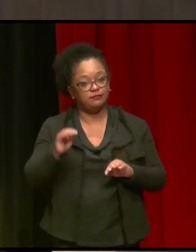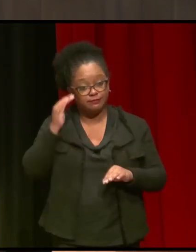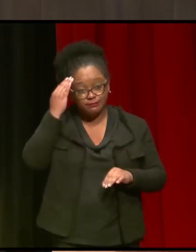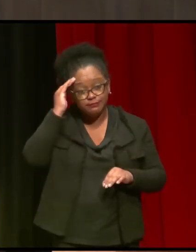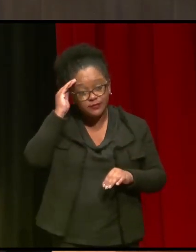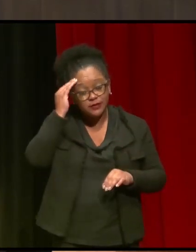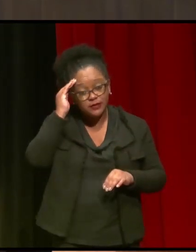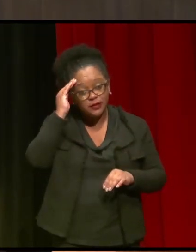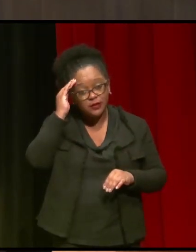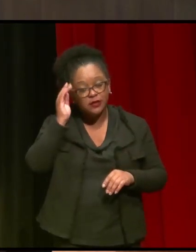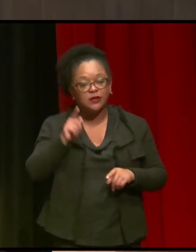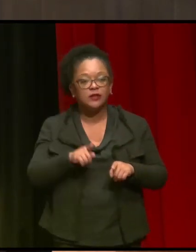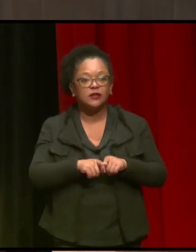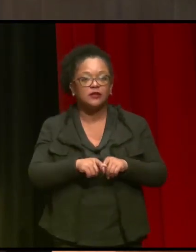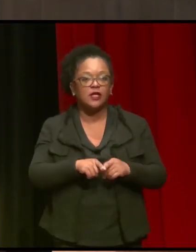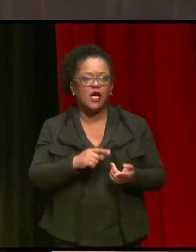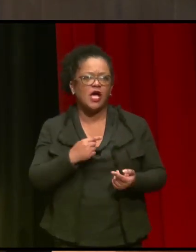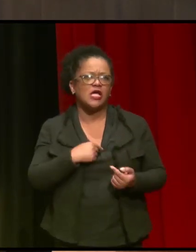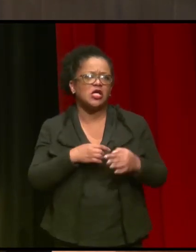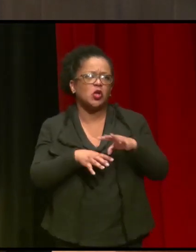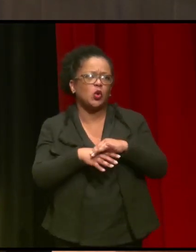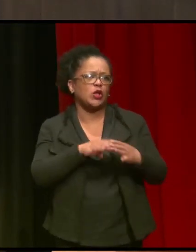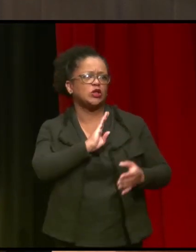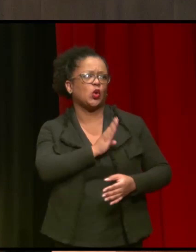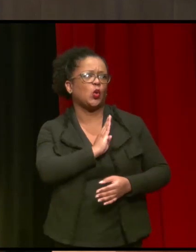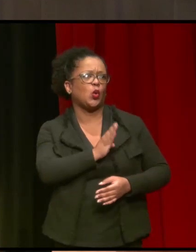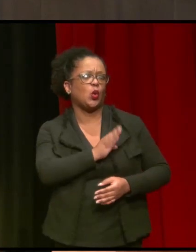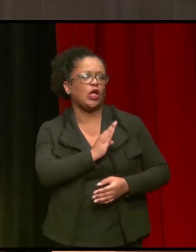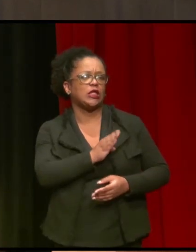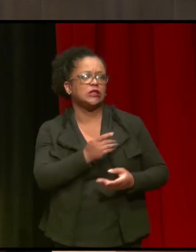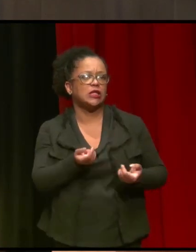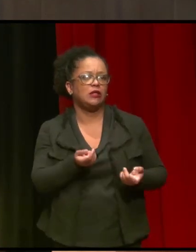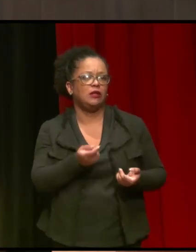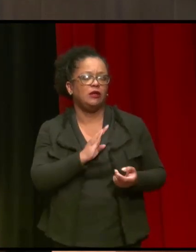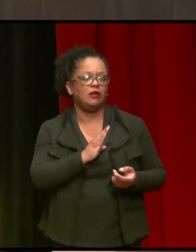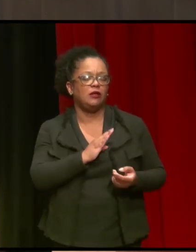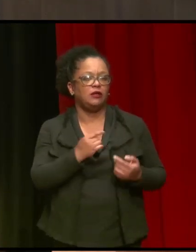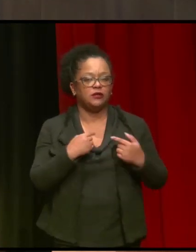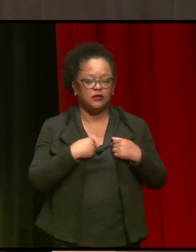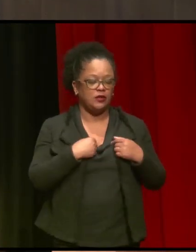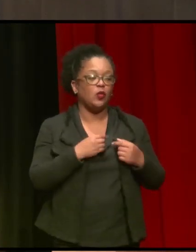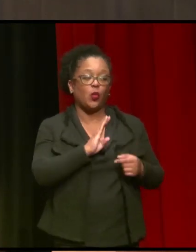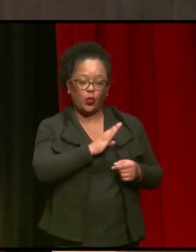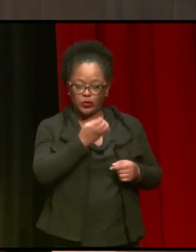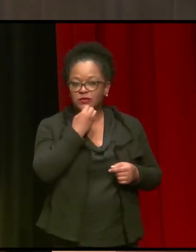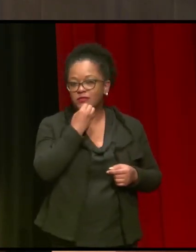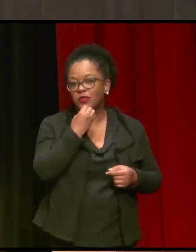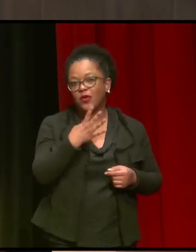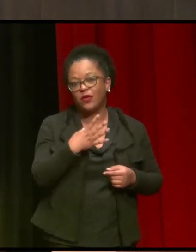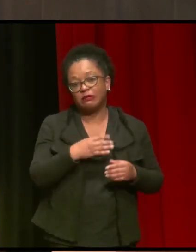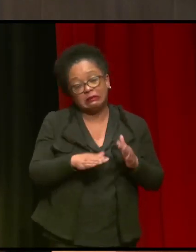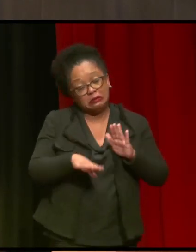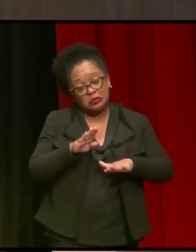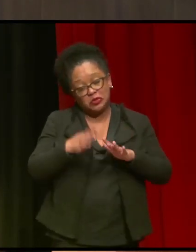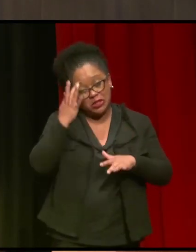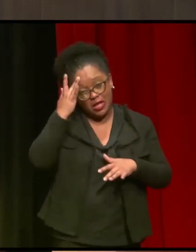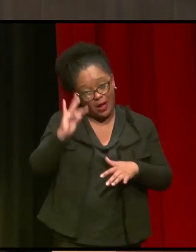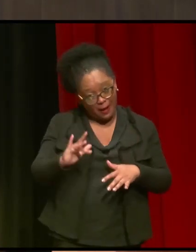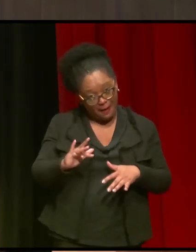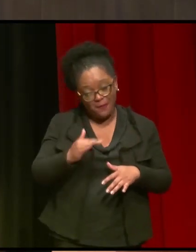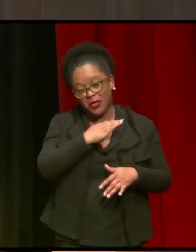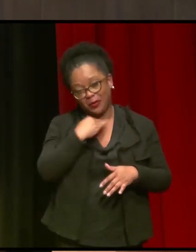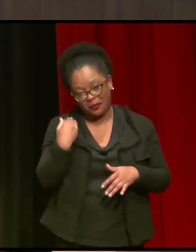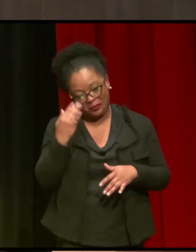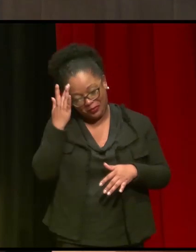Eu tenho um problema de coração, eu não tenho, mas estou mentindo, mas vou dizer que eu tenho um problema de coração. Graças a Deus meu coração está bom ainda, pode ser que amanhã eu capoto ainda, mas por enquanto está